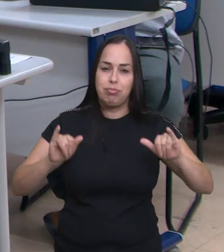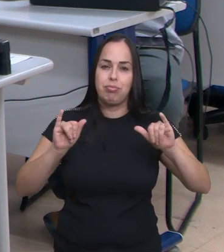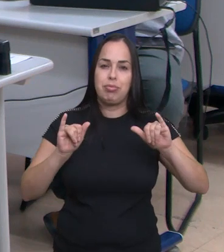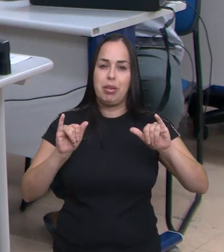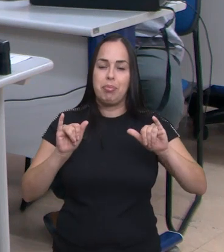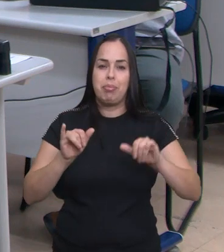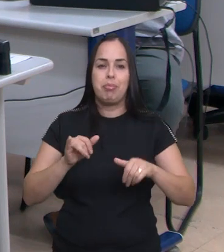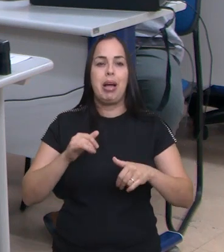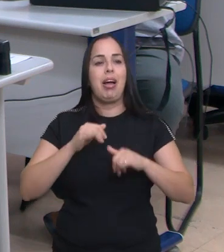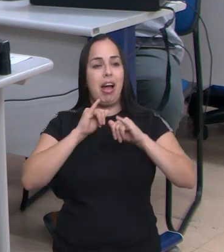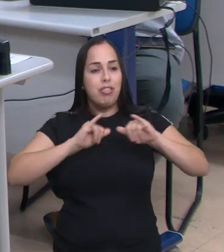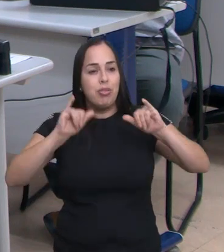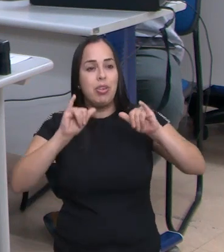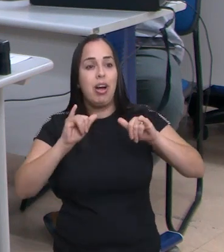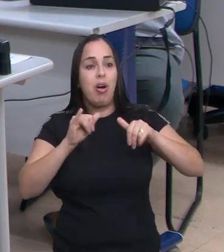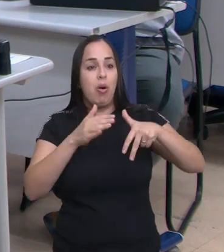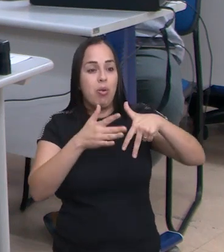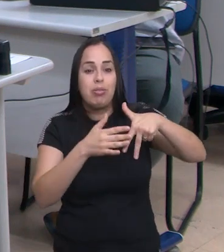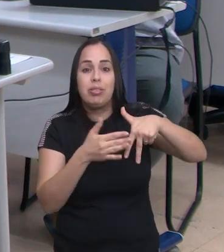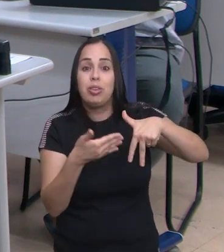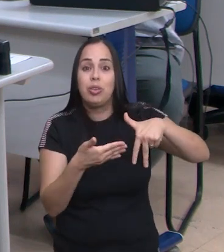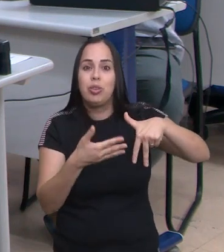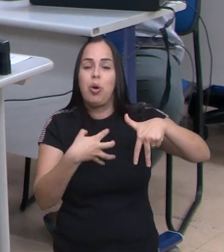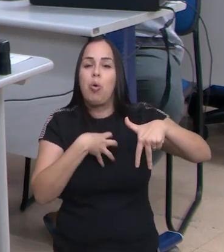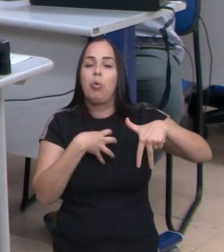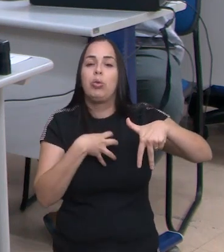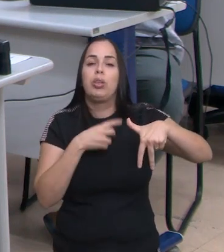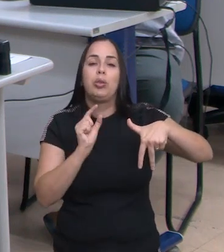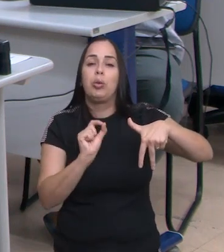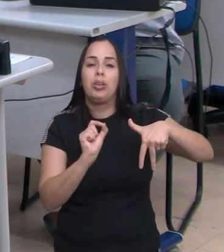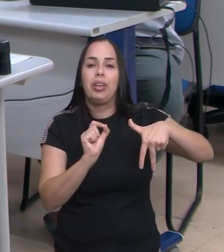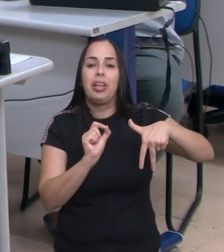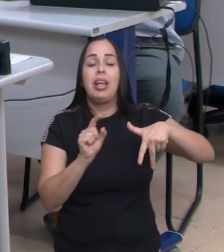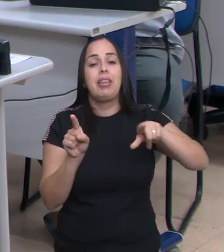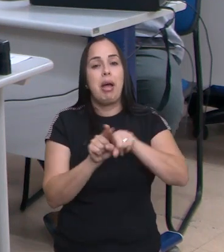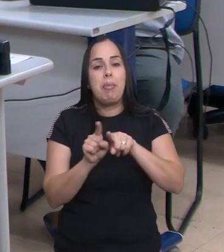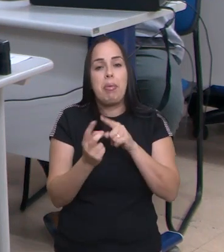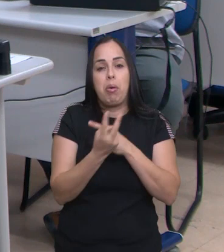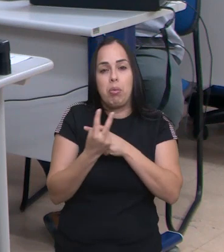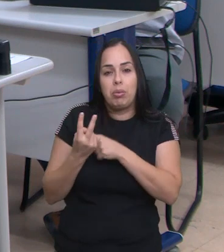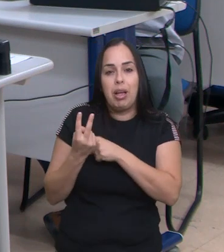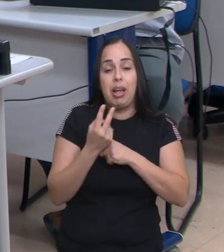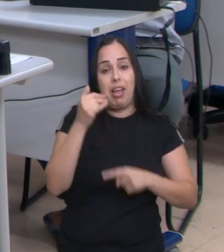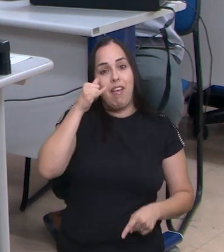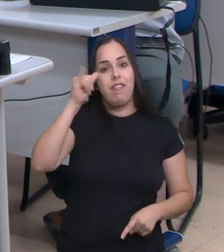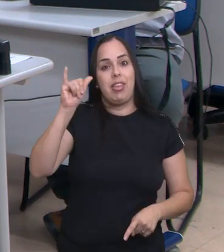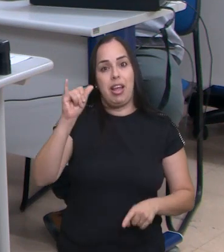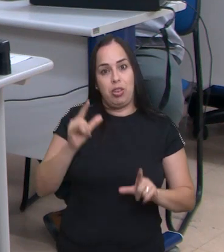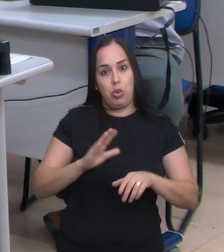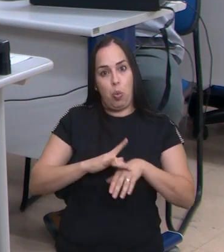causas, sintomas, tratamento e, o mais importante, os cuidados que devemos ter para prevenir a